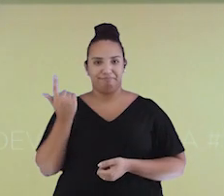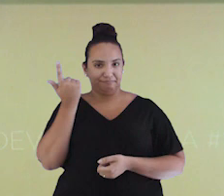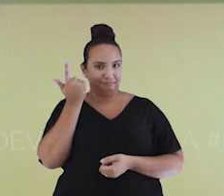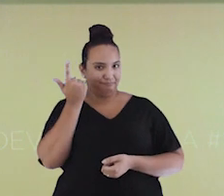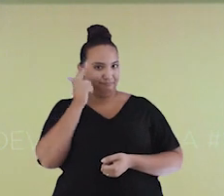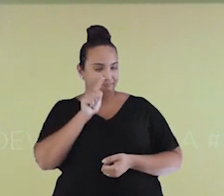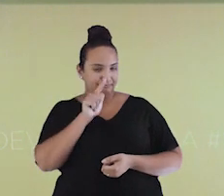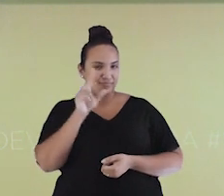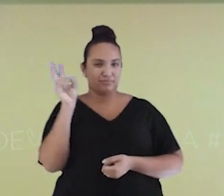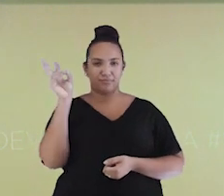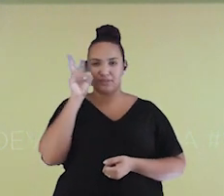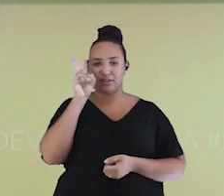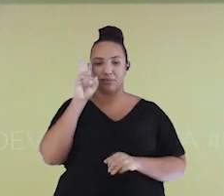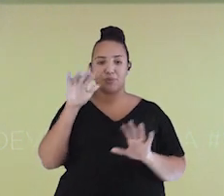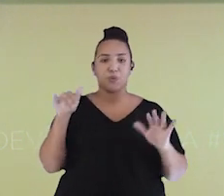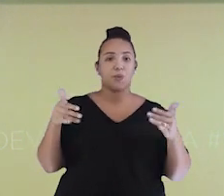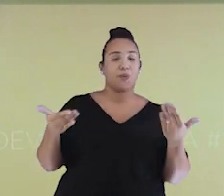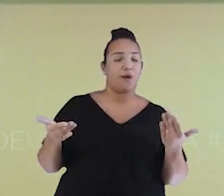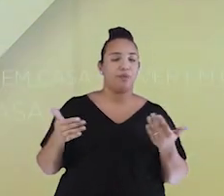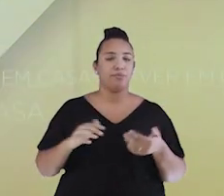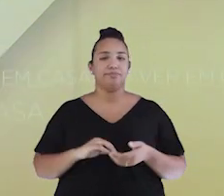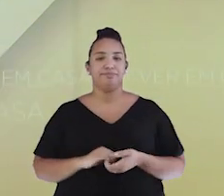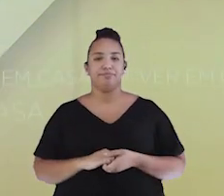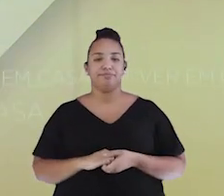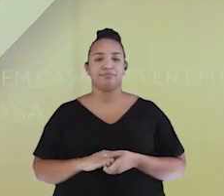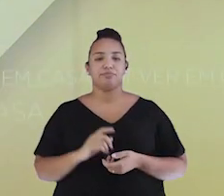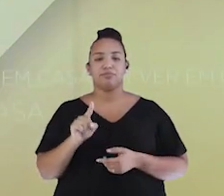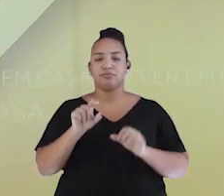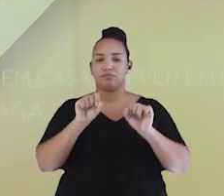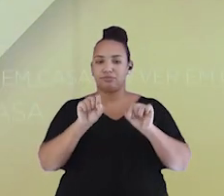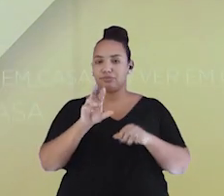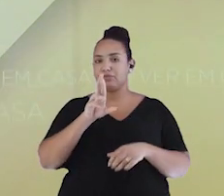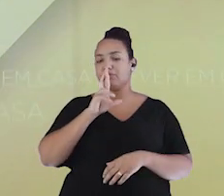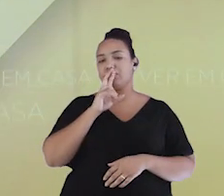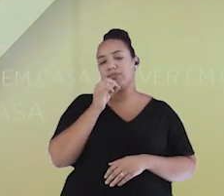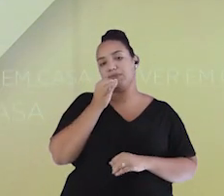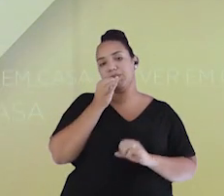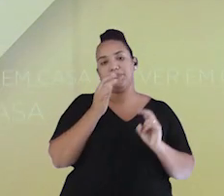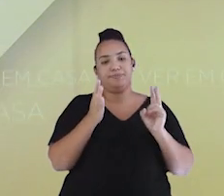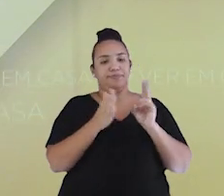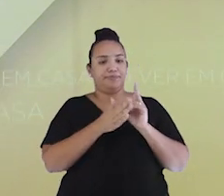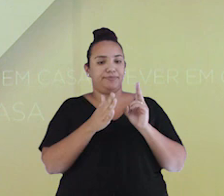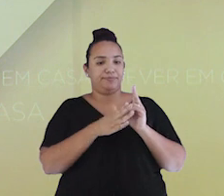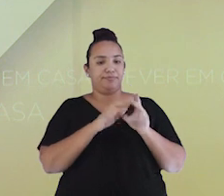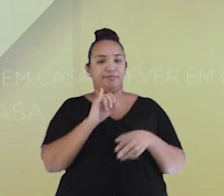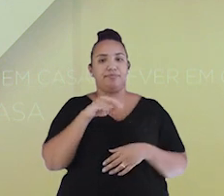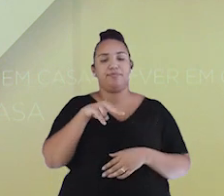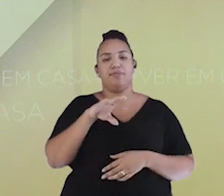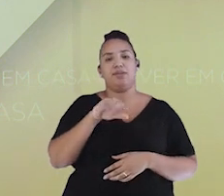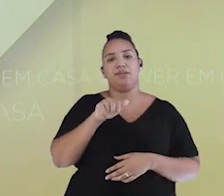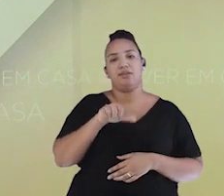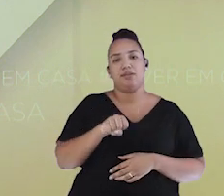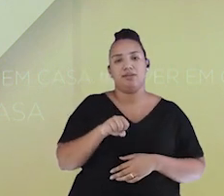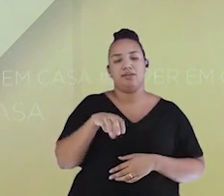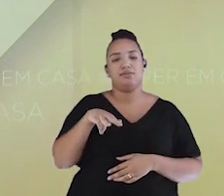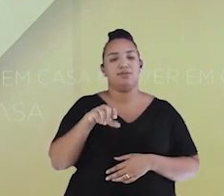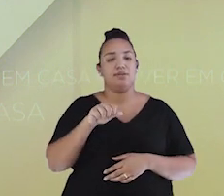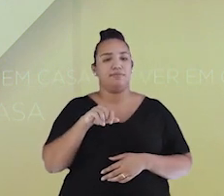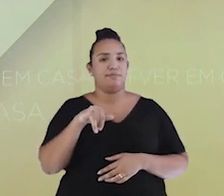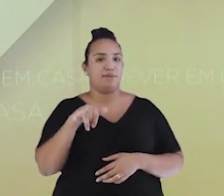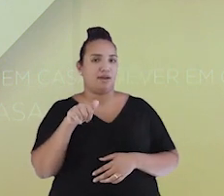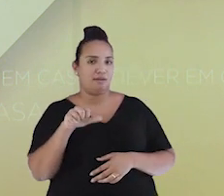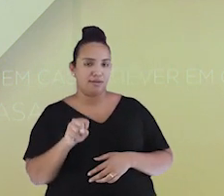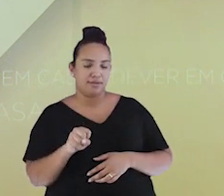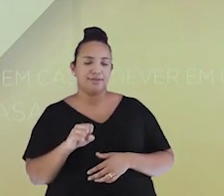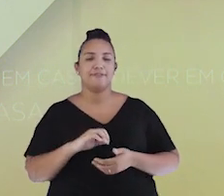Conseguiu? Lembrou de quais? Você poderia responder indígenas, astecas, maias